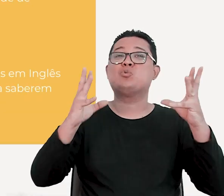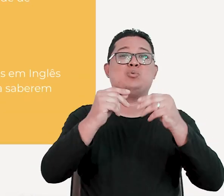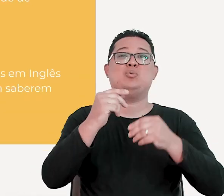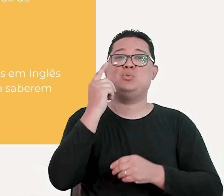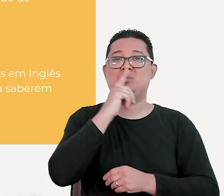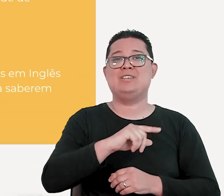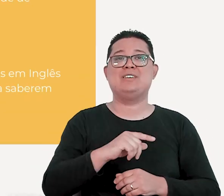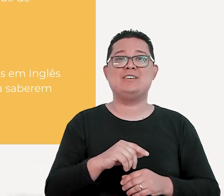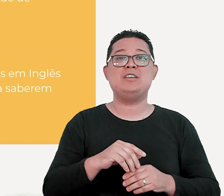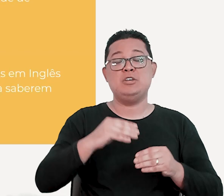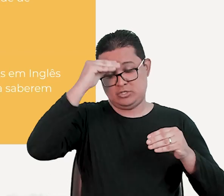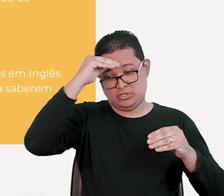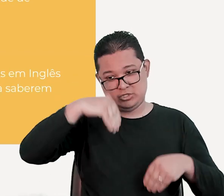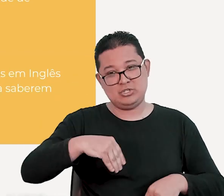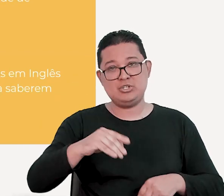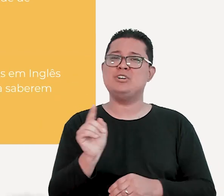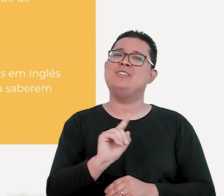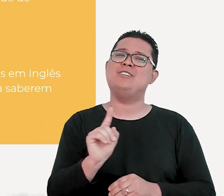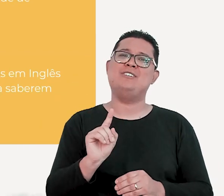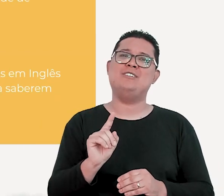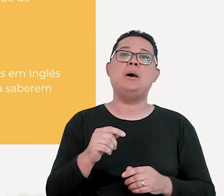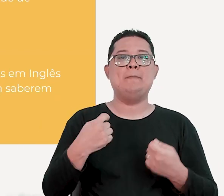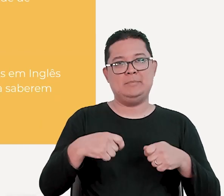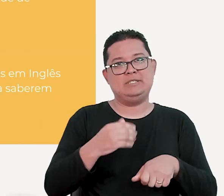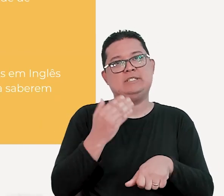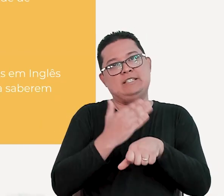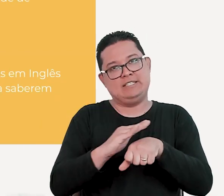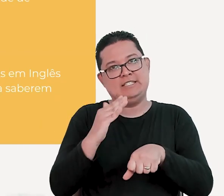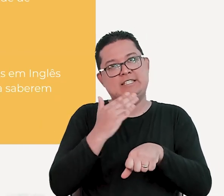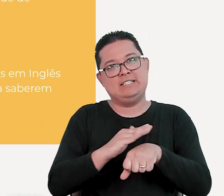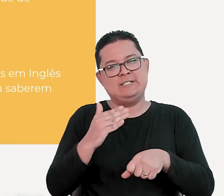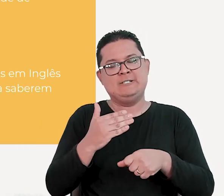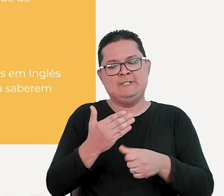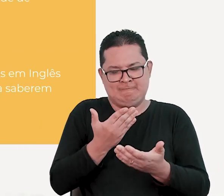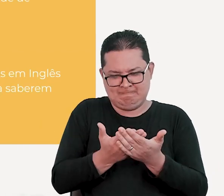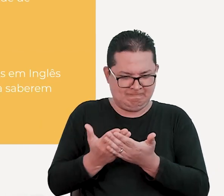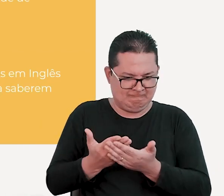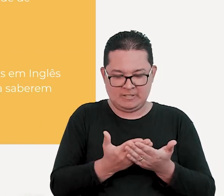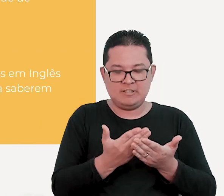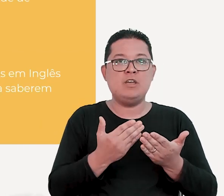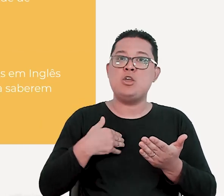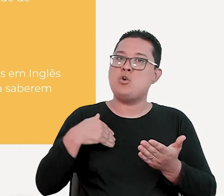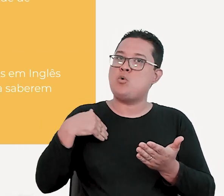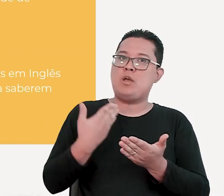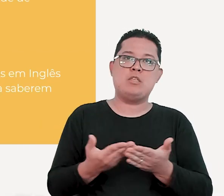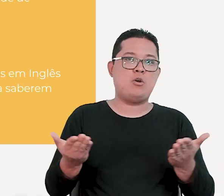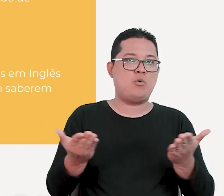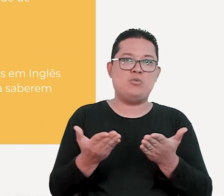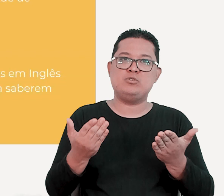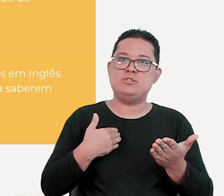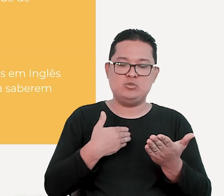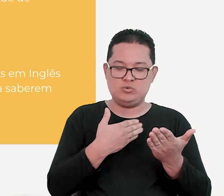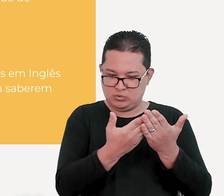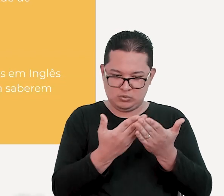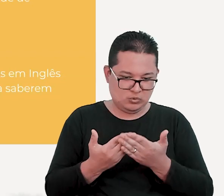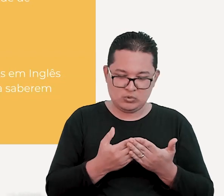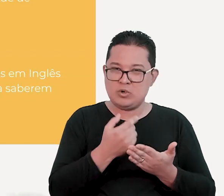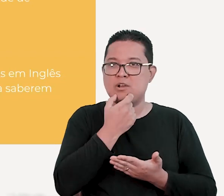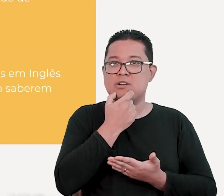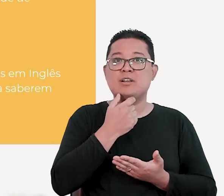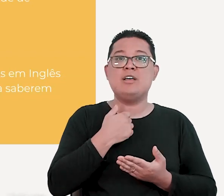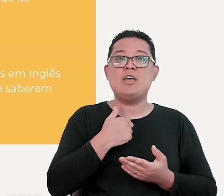estudar muito, precisa treinar muito, eu estudo muito inglês até hoje, eu deixo série, tudo que eu assisto na